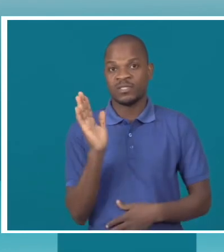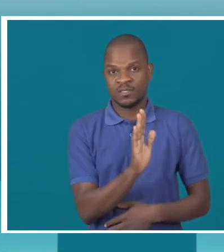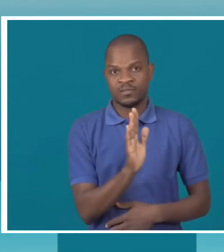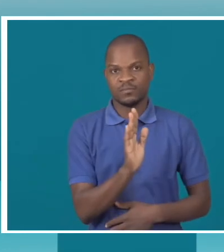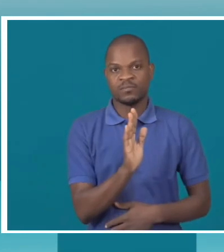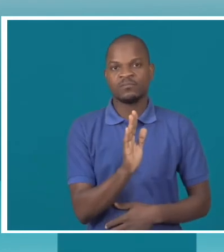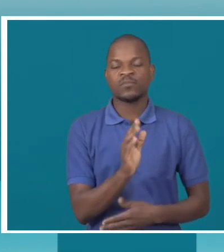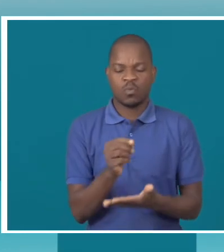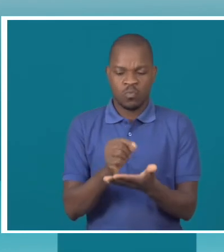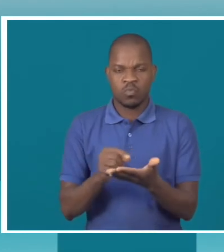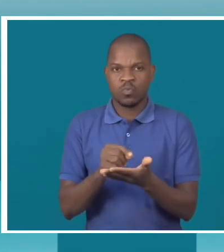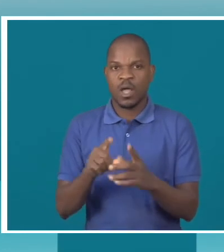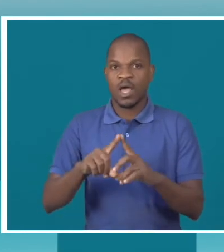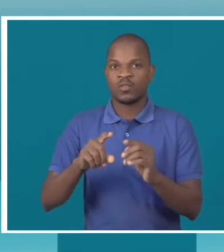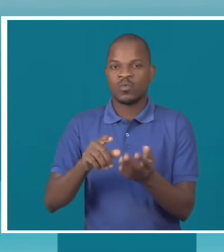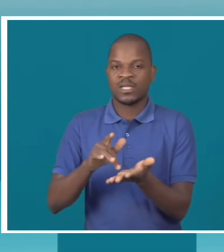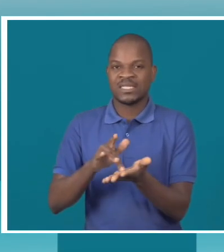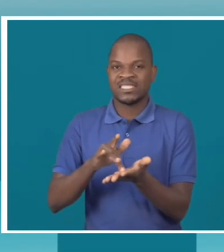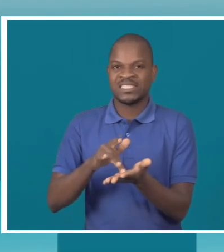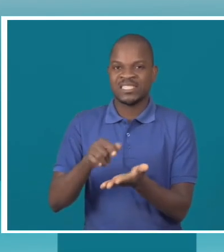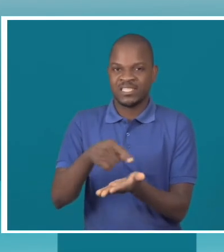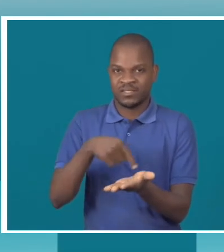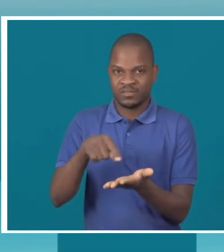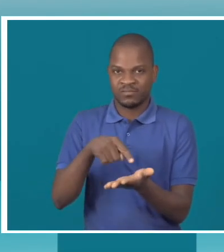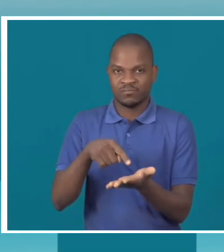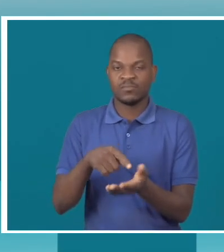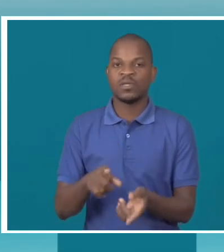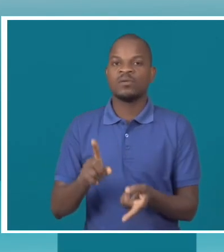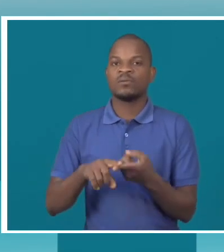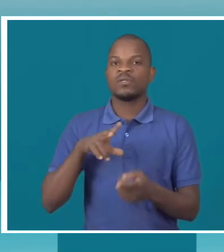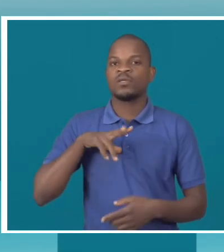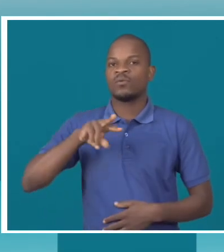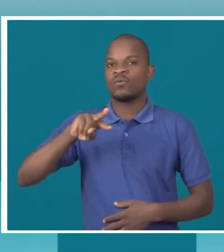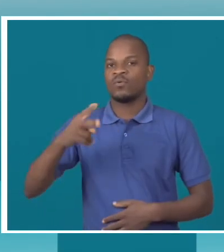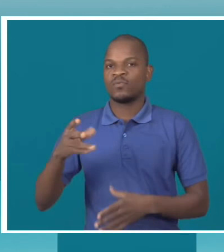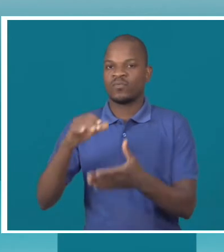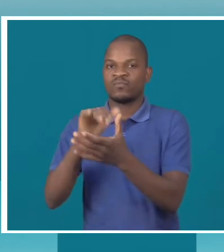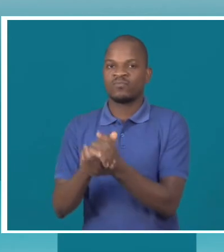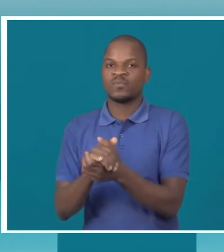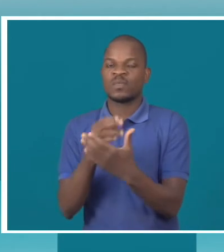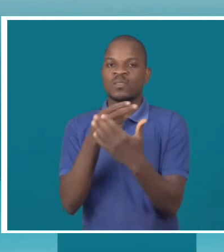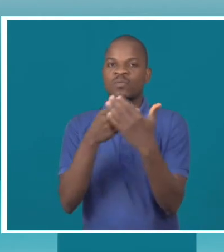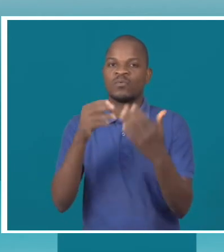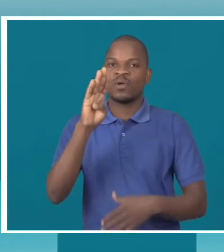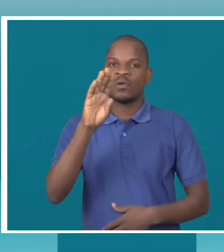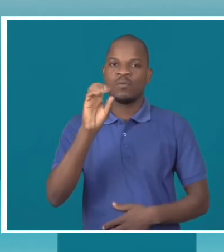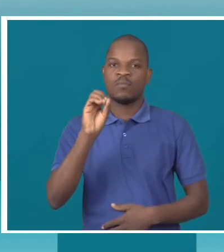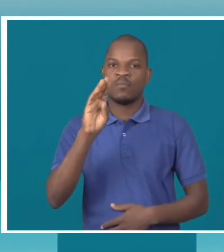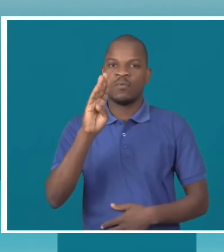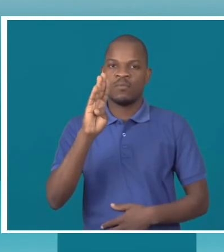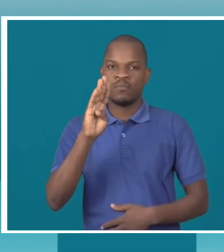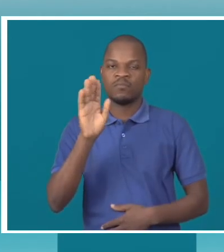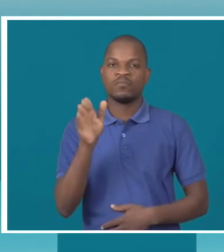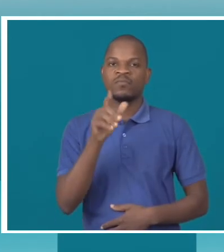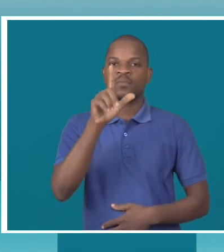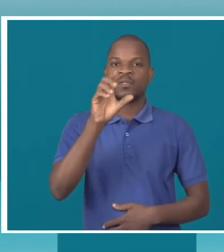este casal neste disco. E outro amigo meu é o Bob Love. Bob Love,